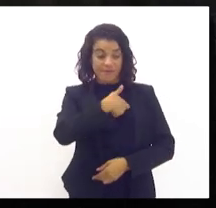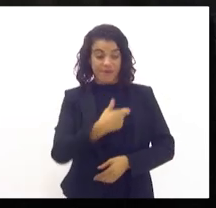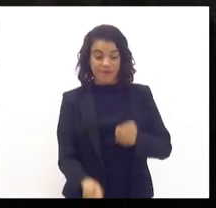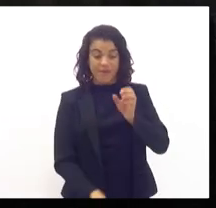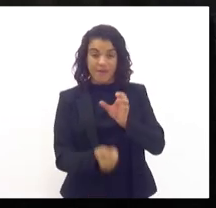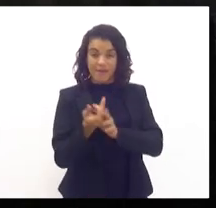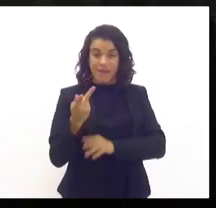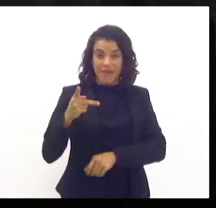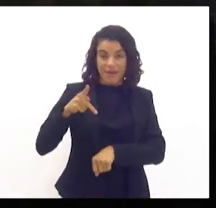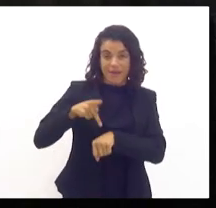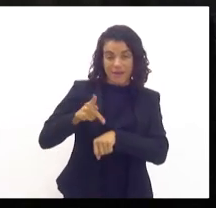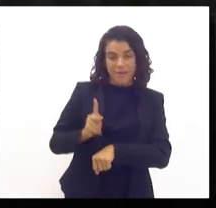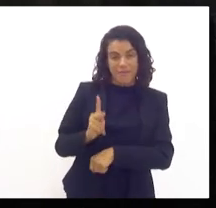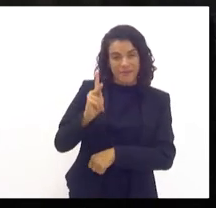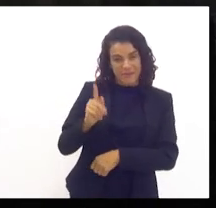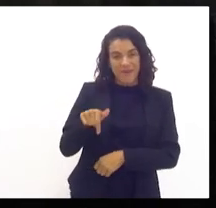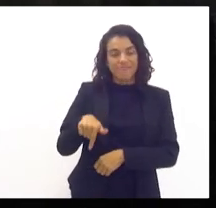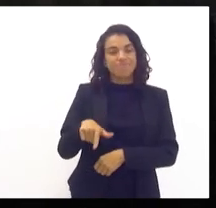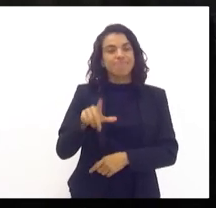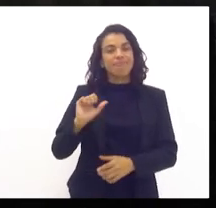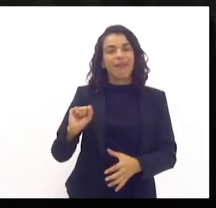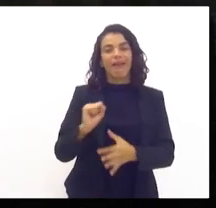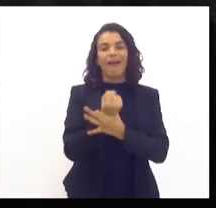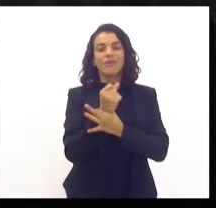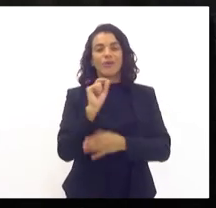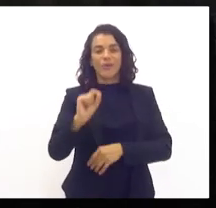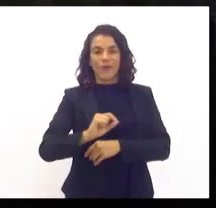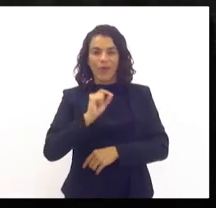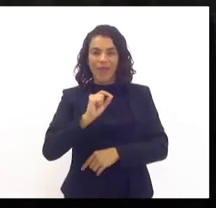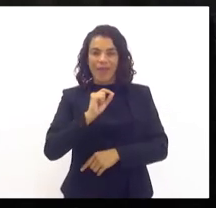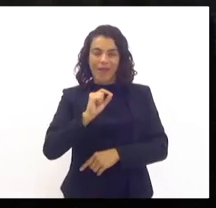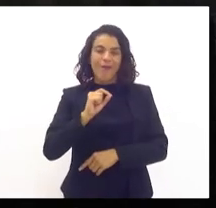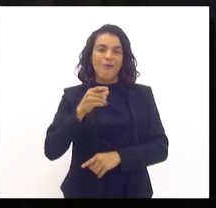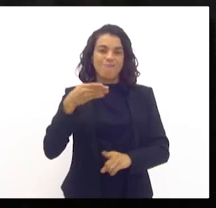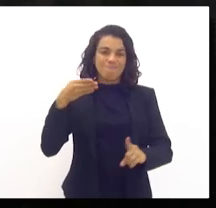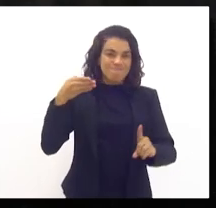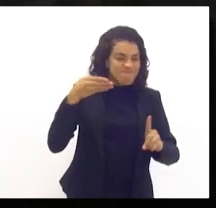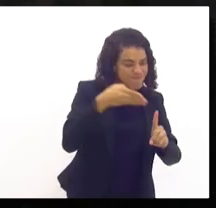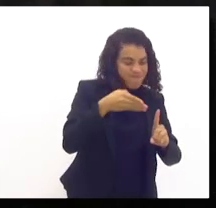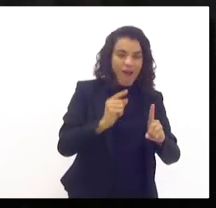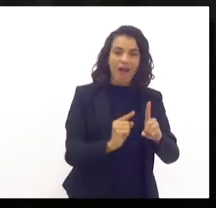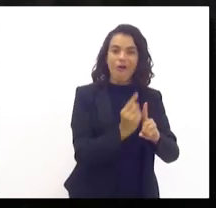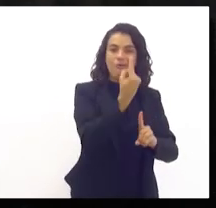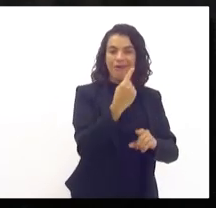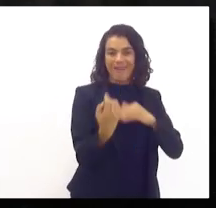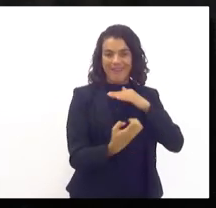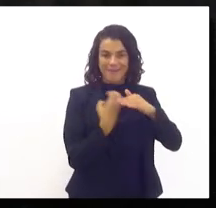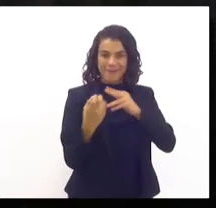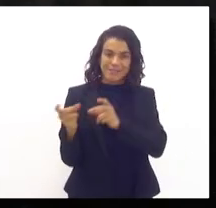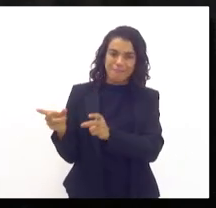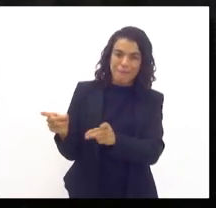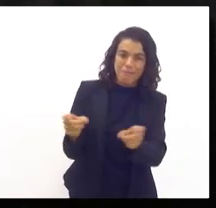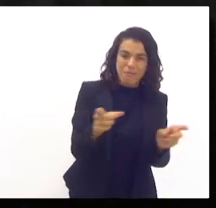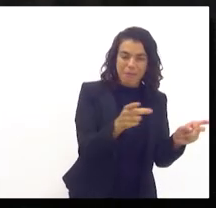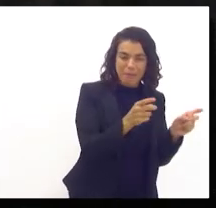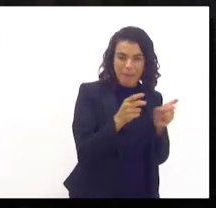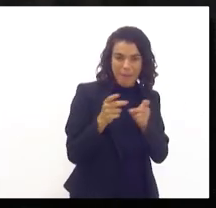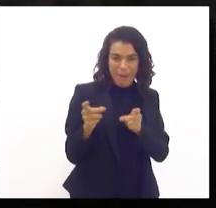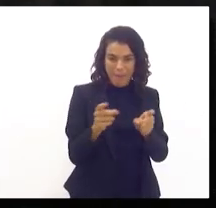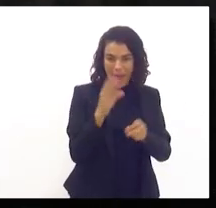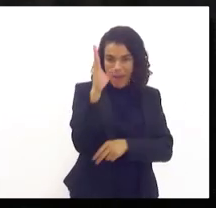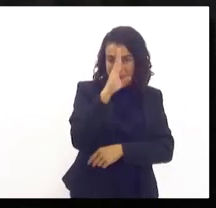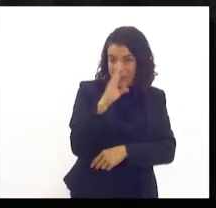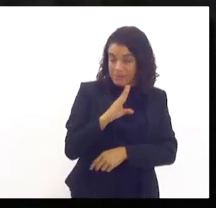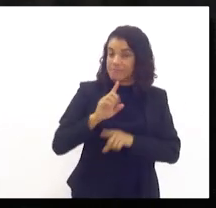Petrobras, garantindo o monopólio estatal do petróleo, não sem muita luta